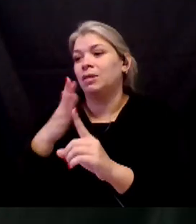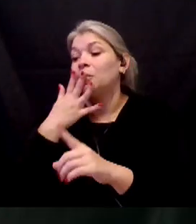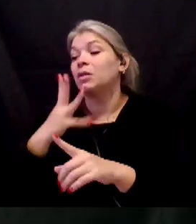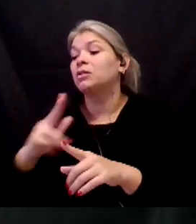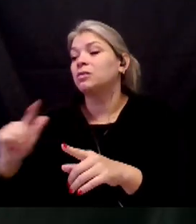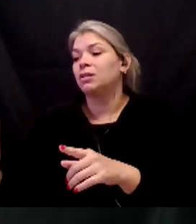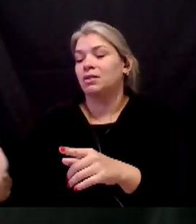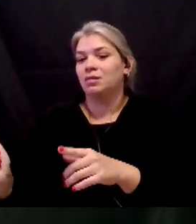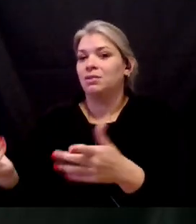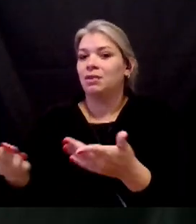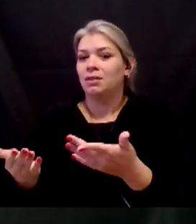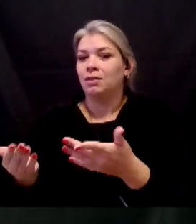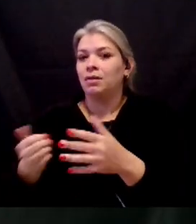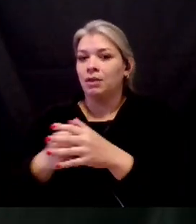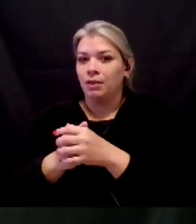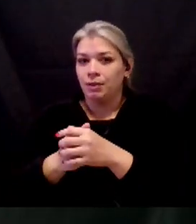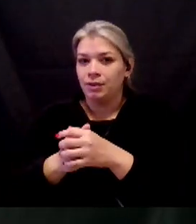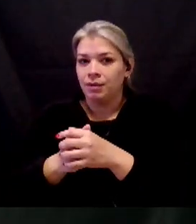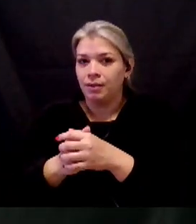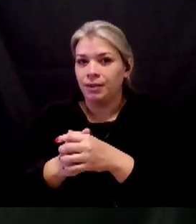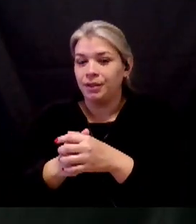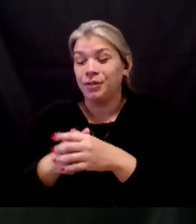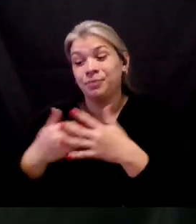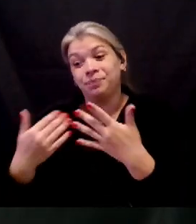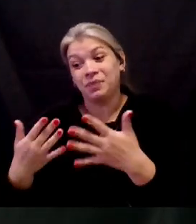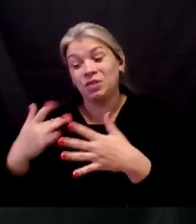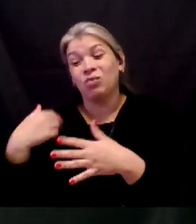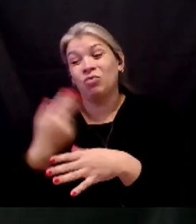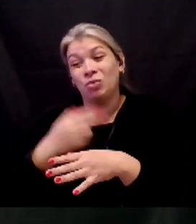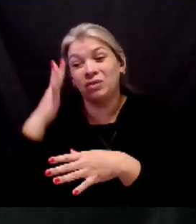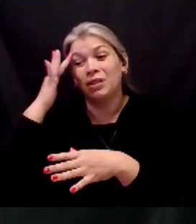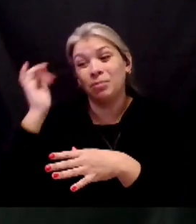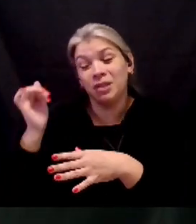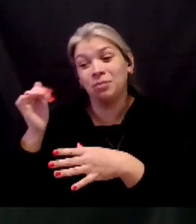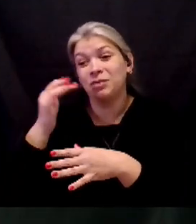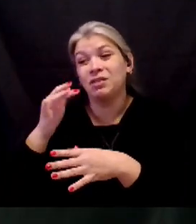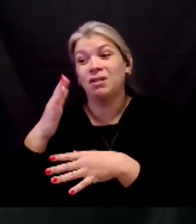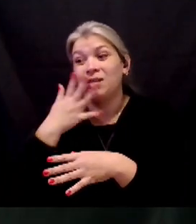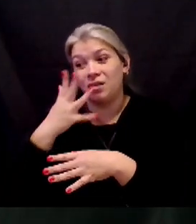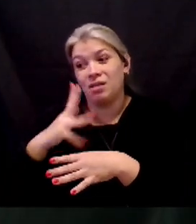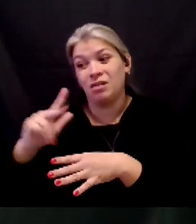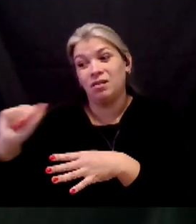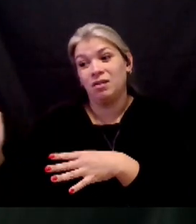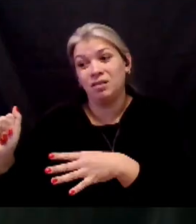de que criança, a gente sabe que a gente deveria deixar de lado, né, esse negócio de rede